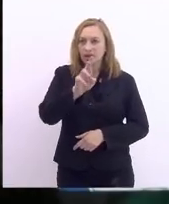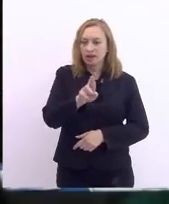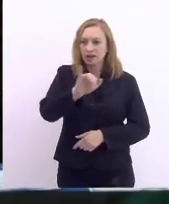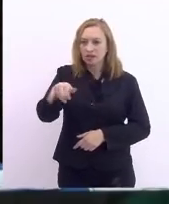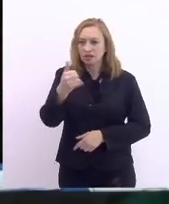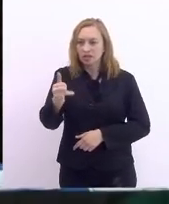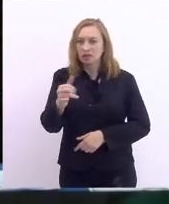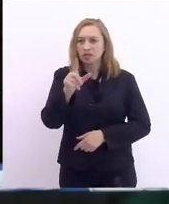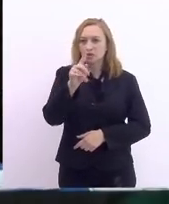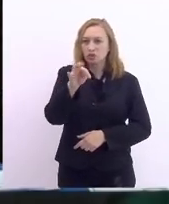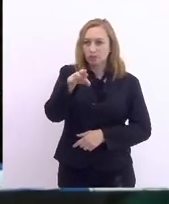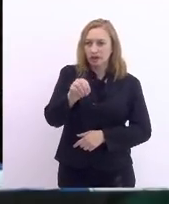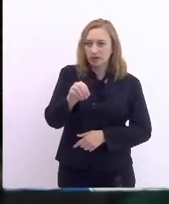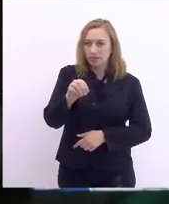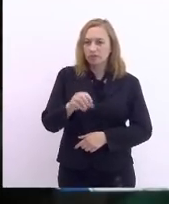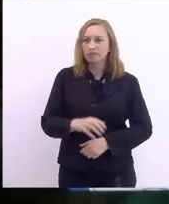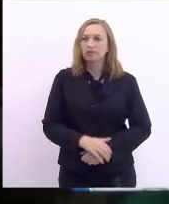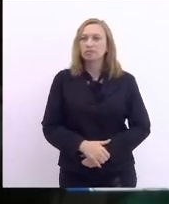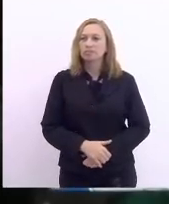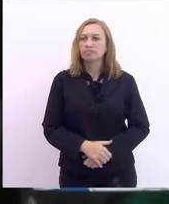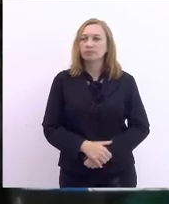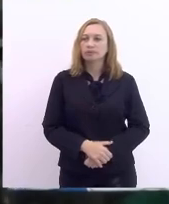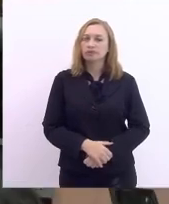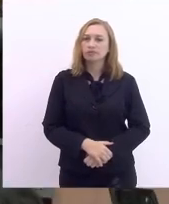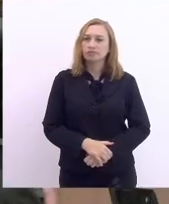Gilberto Silva Palmares